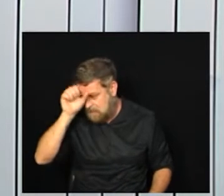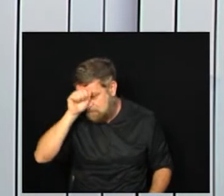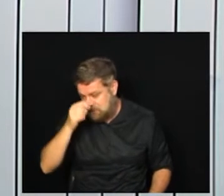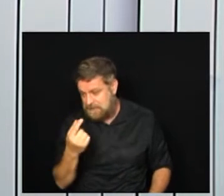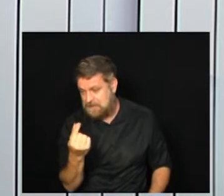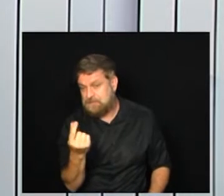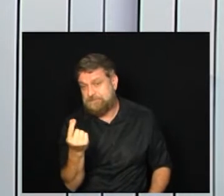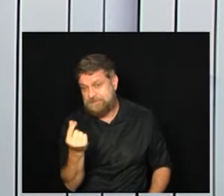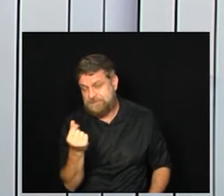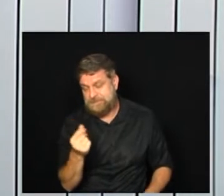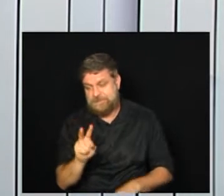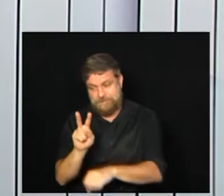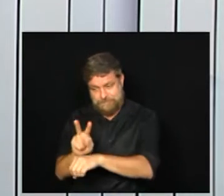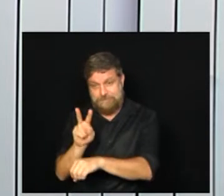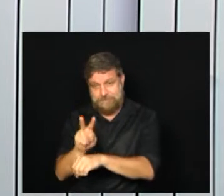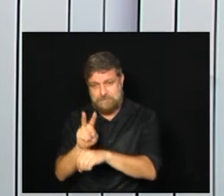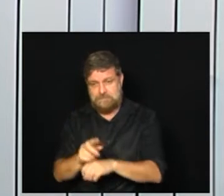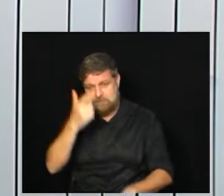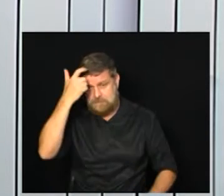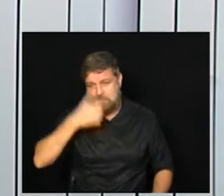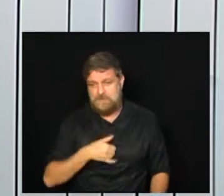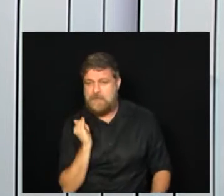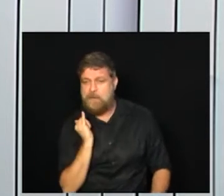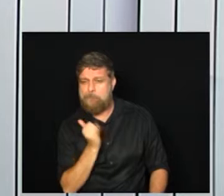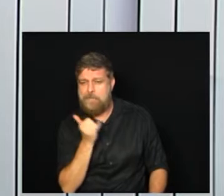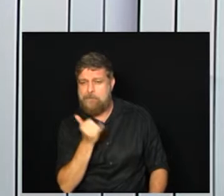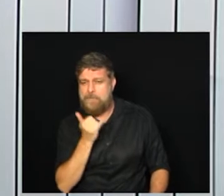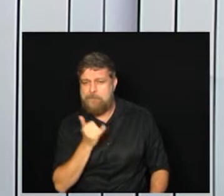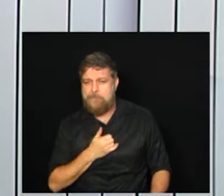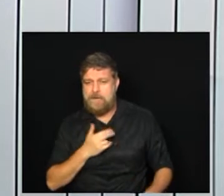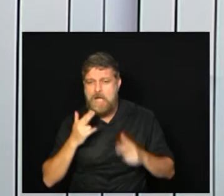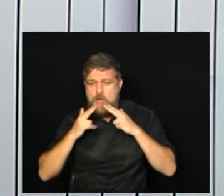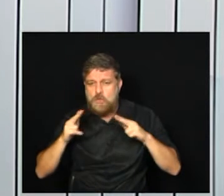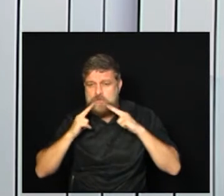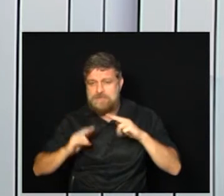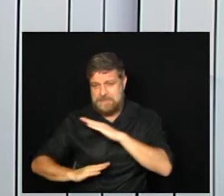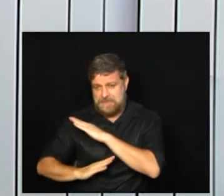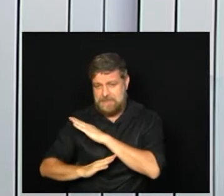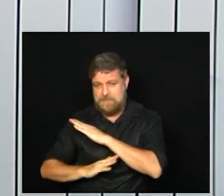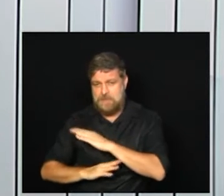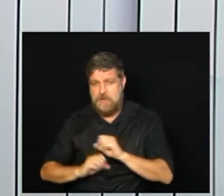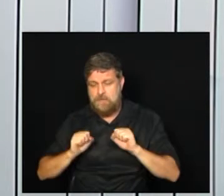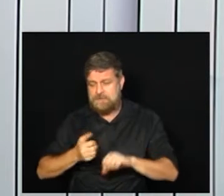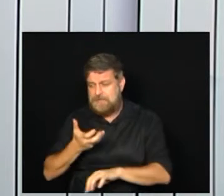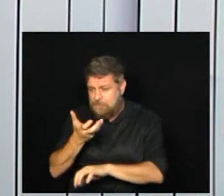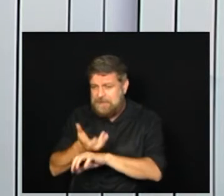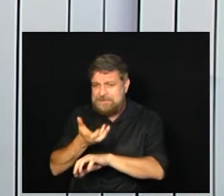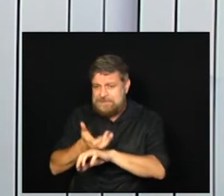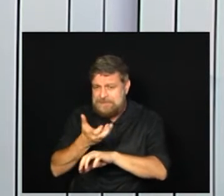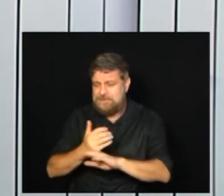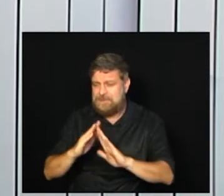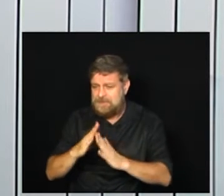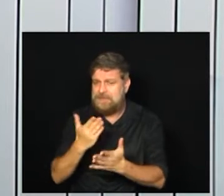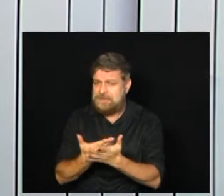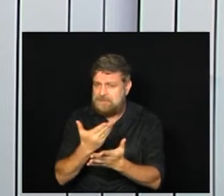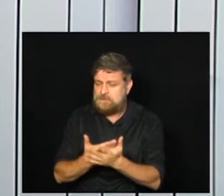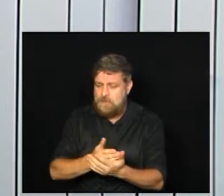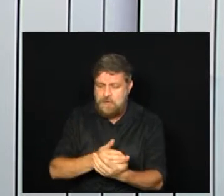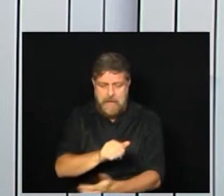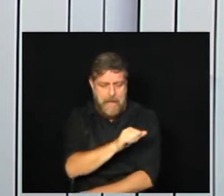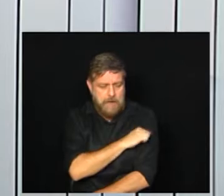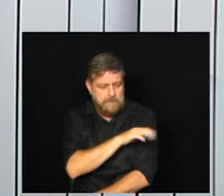educação financeira. Eu até já comentei isso aqui no Câmara Notícia, poderia ser uma disciplina dentro das escolas,